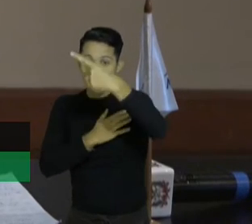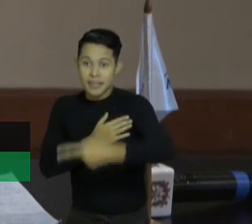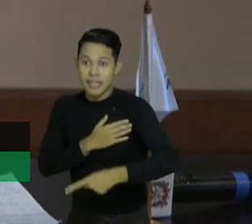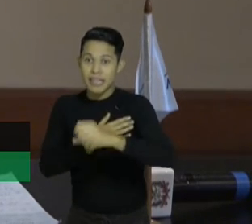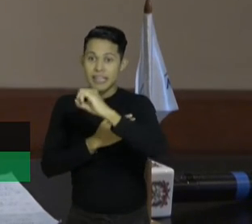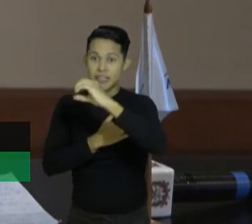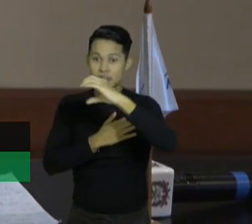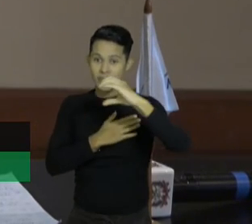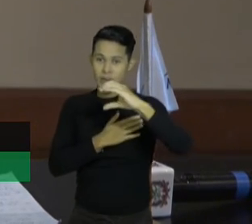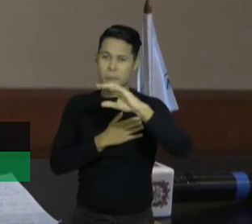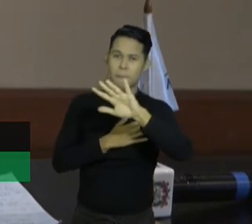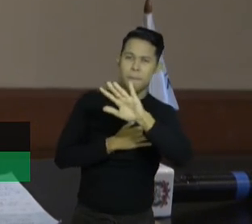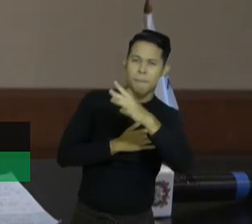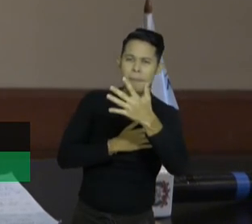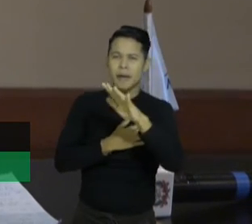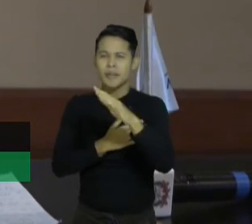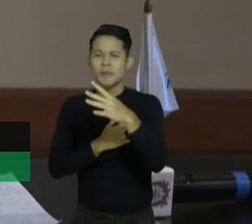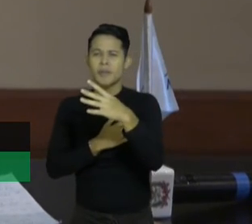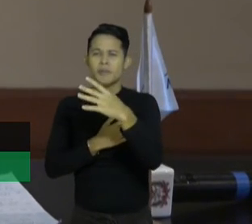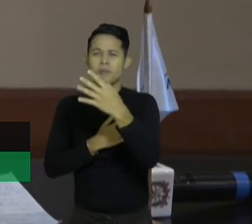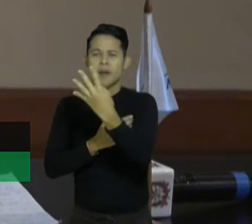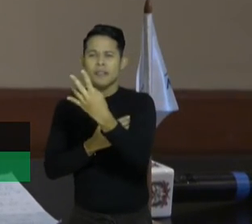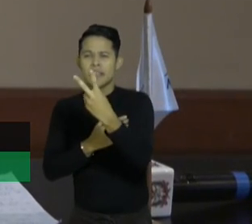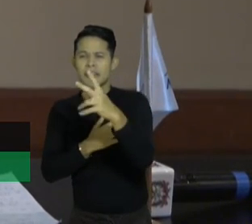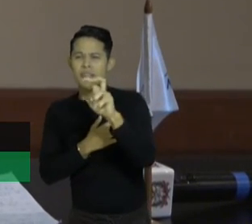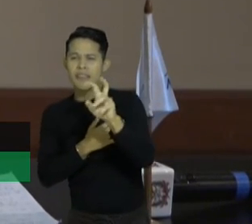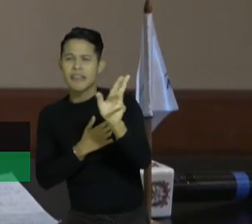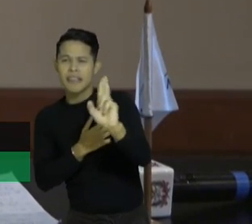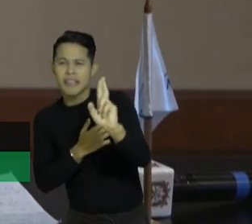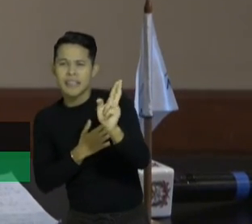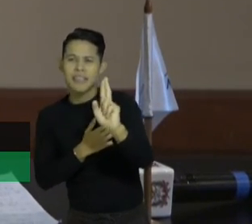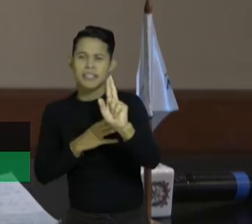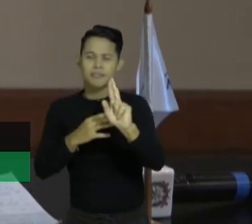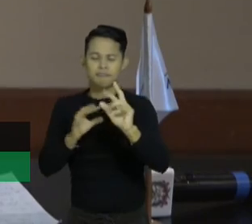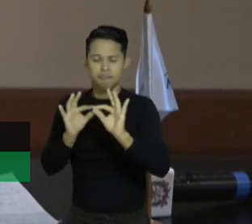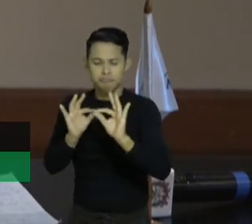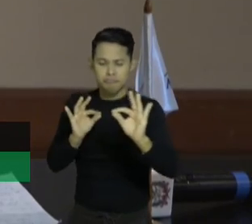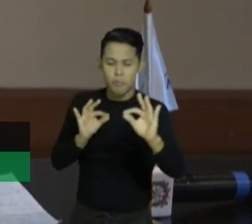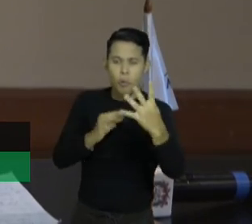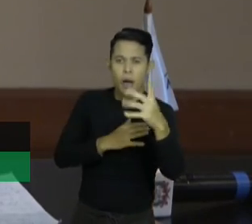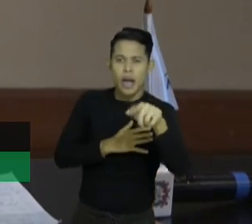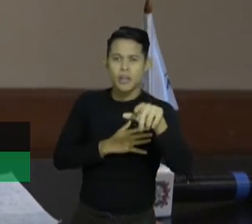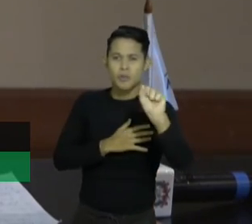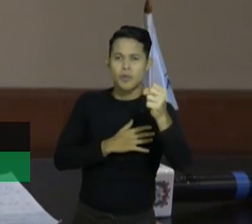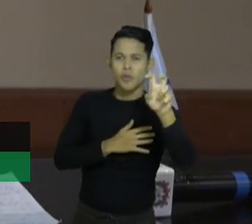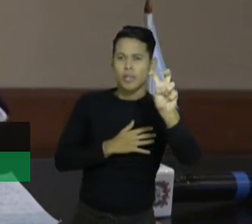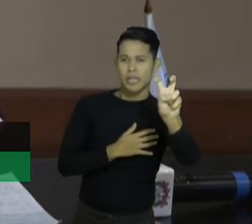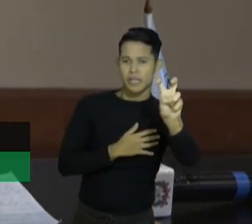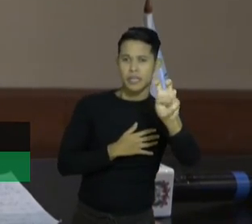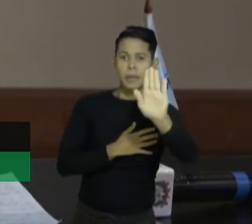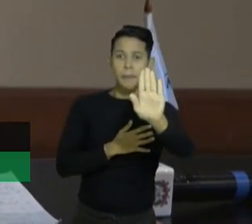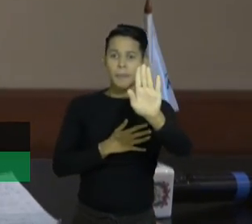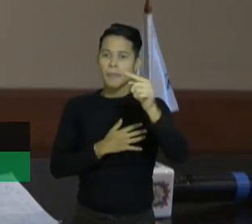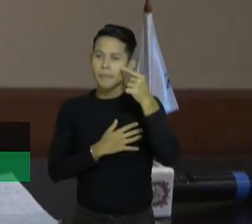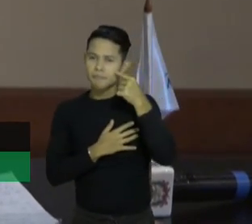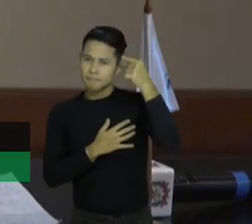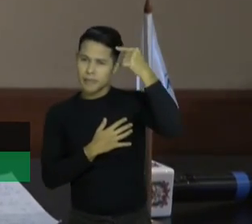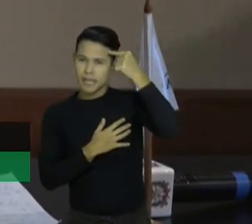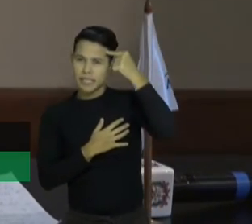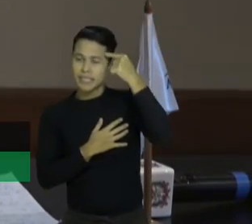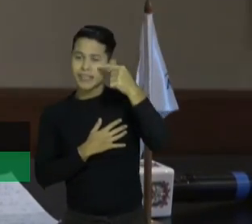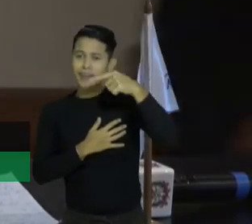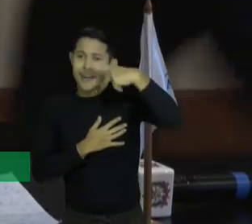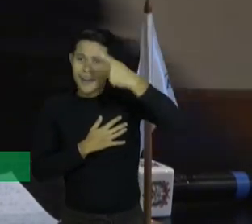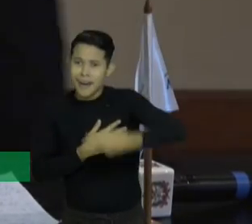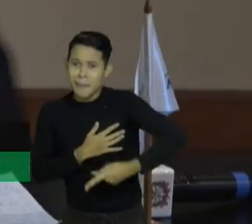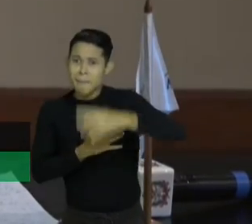Dólares R 455 B deais né Há um câmbio de qu 85 como é que Santa Catarina e o Brasil vão competir com os Estados